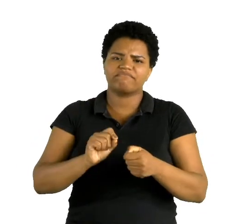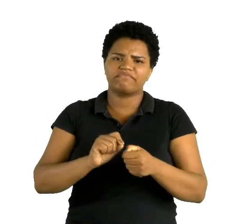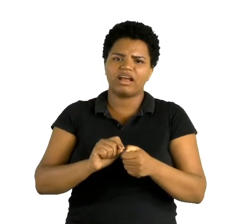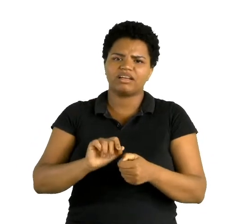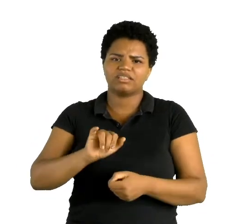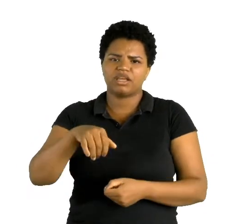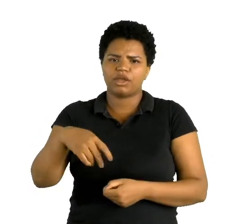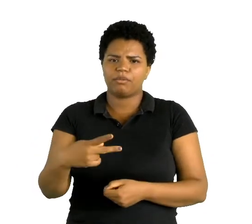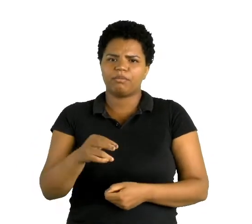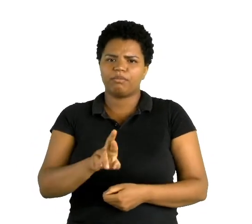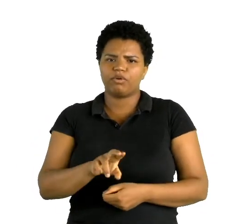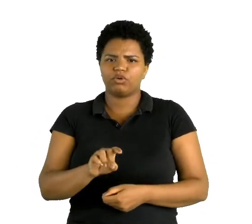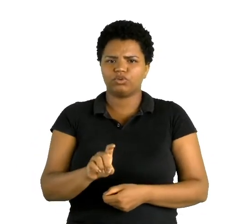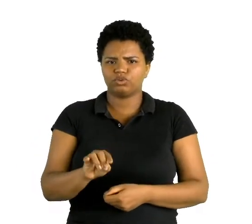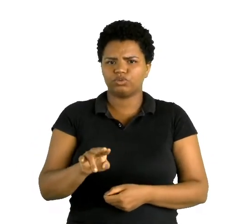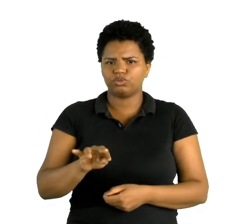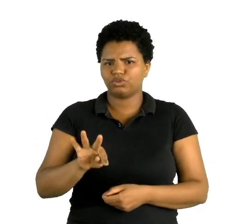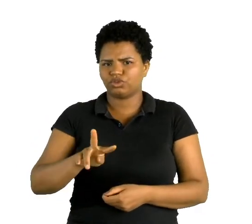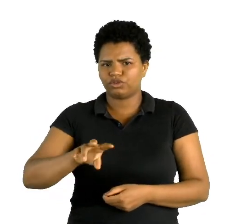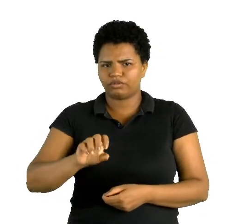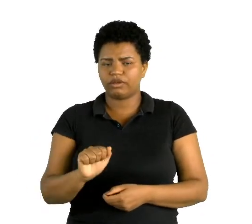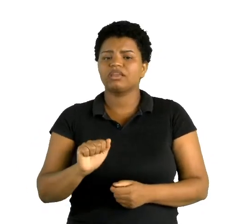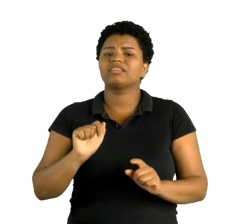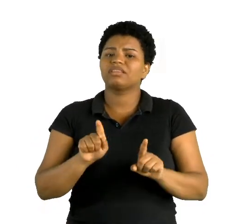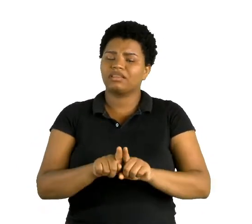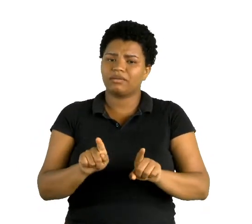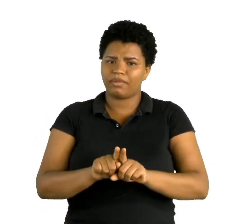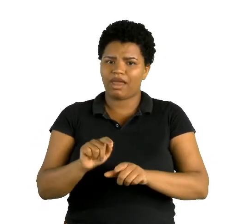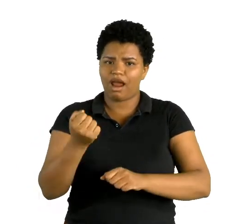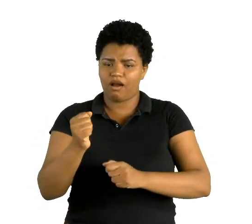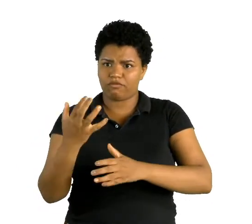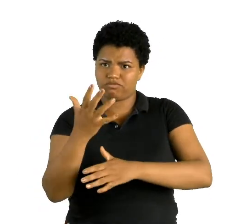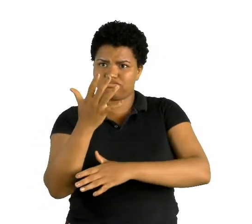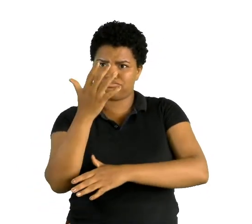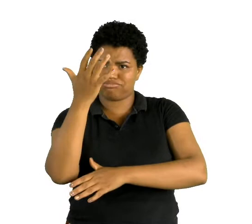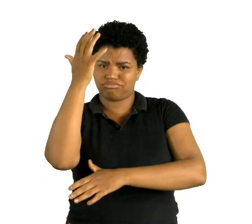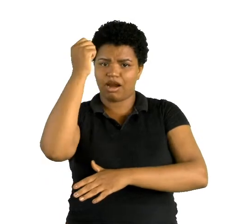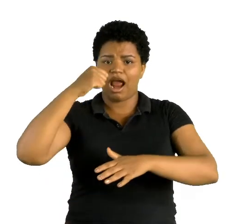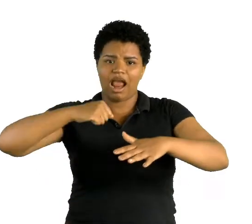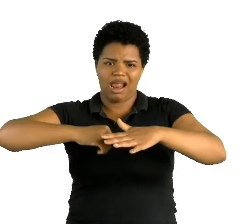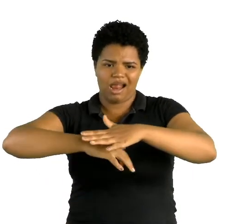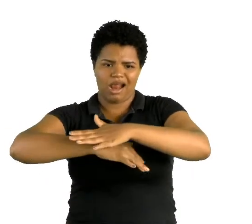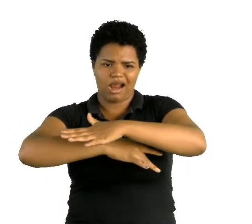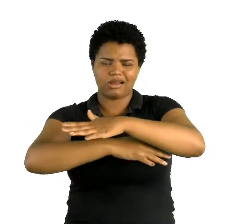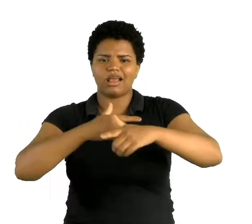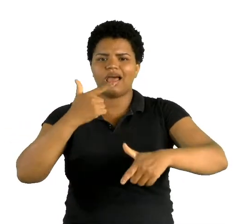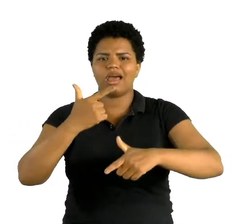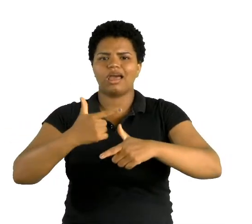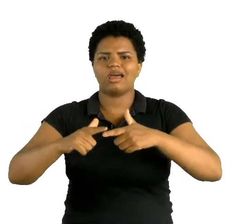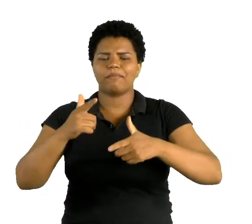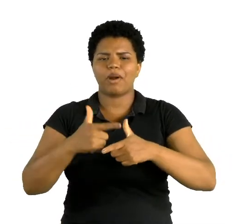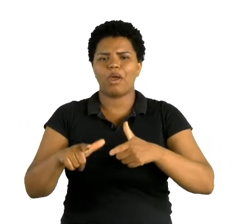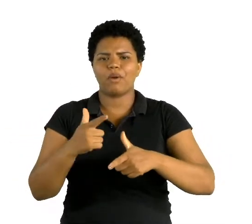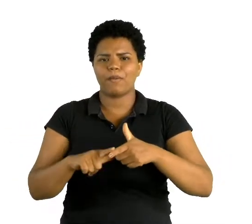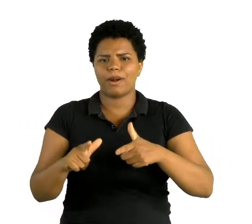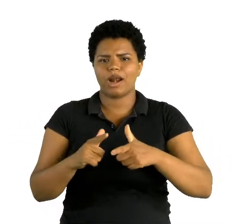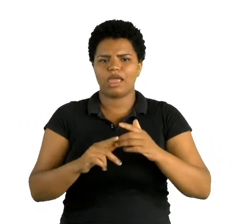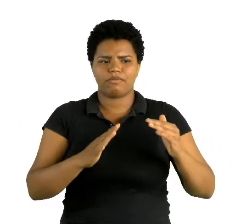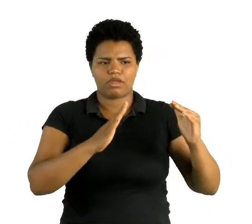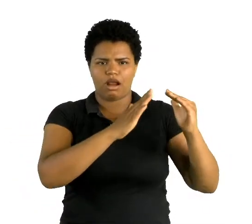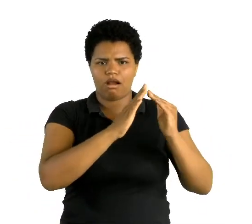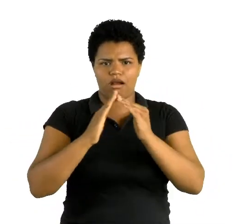árvore crescer muito e danificar a parte estrutural de um imóvel. Quer